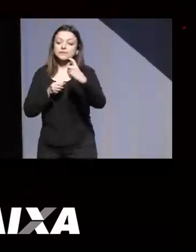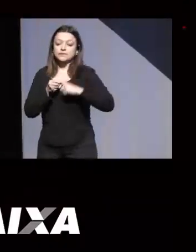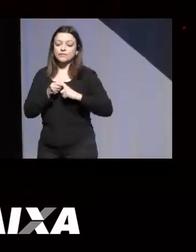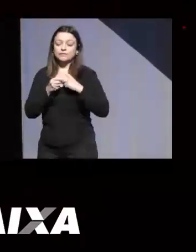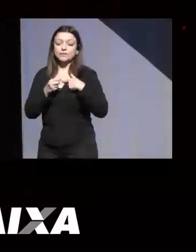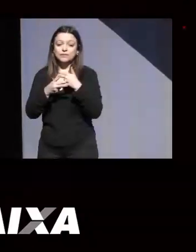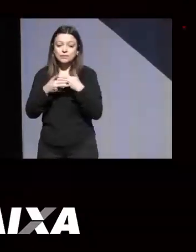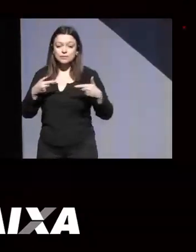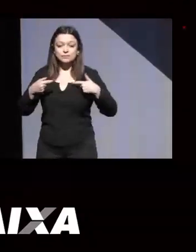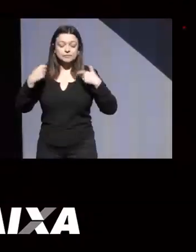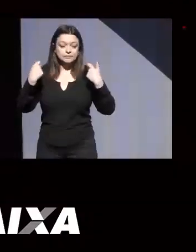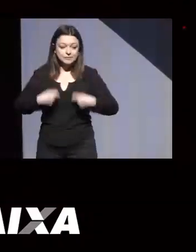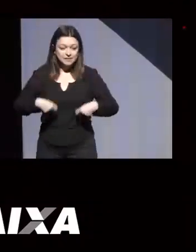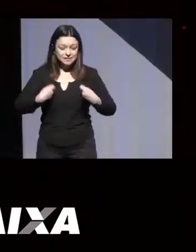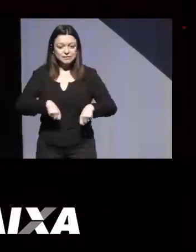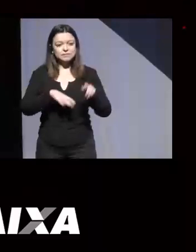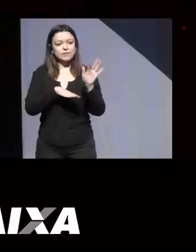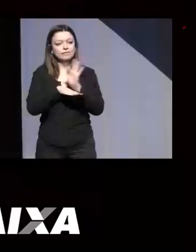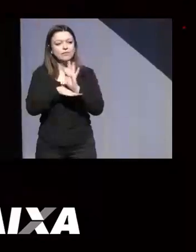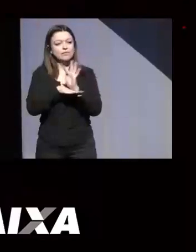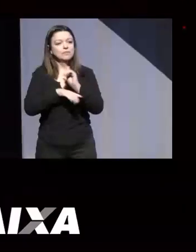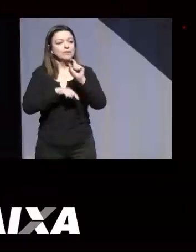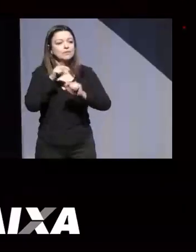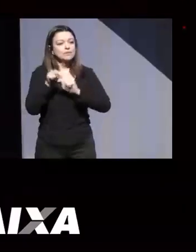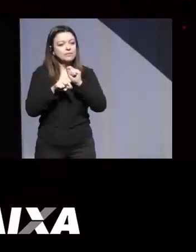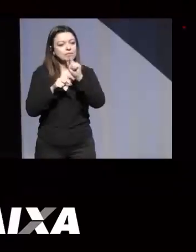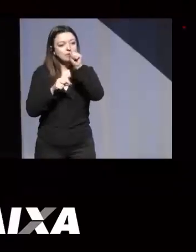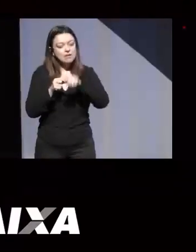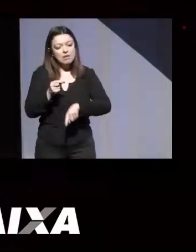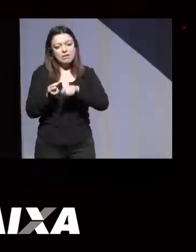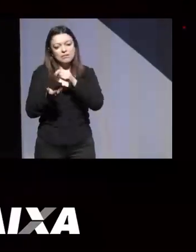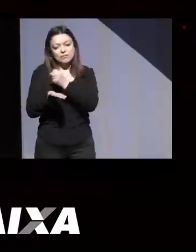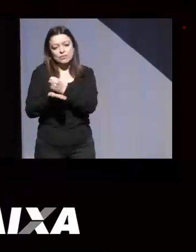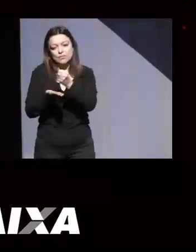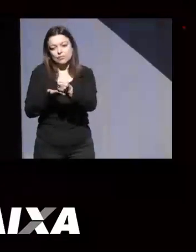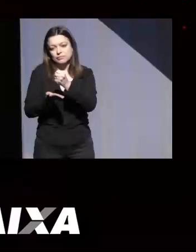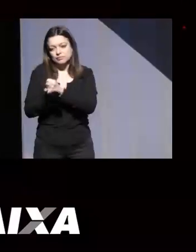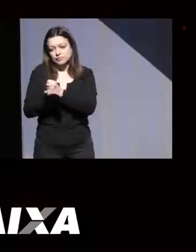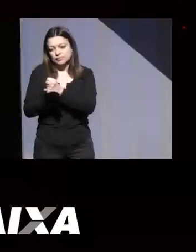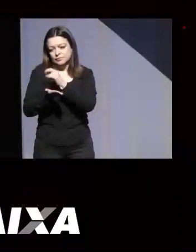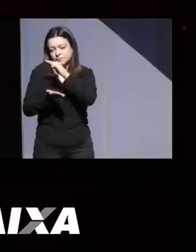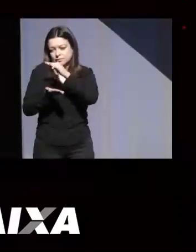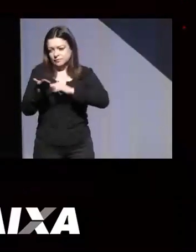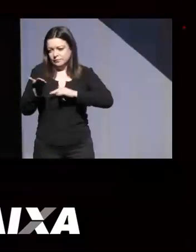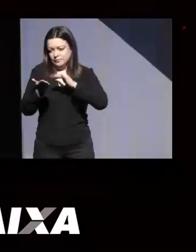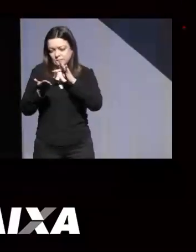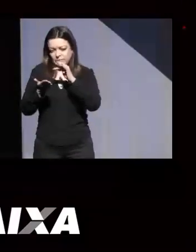elas serão formalizadas por meio de emissão de documentos fiscais. Fiquei numa live